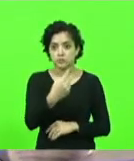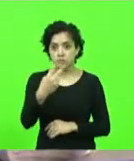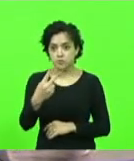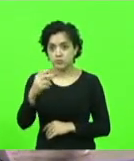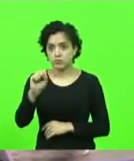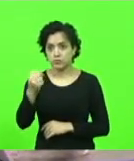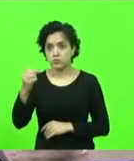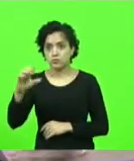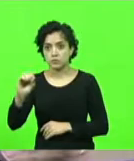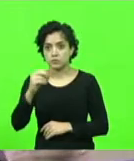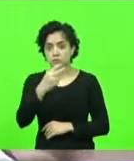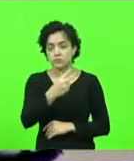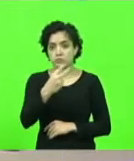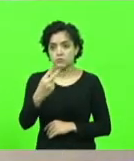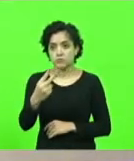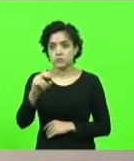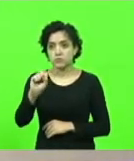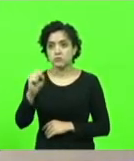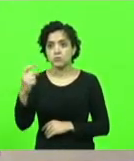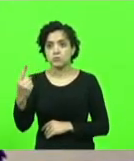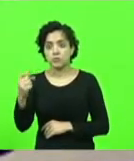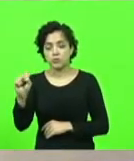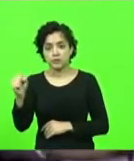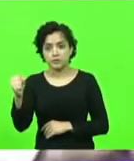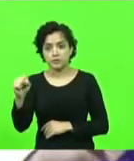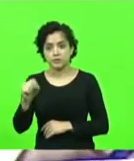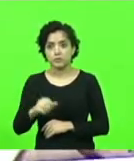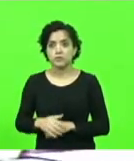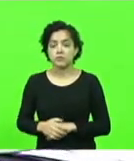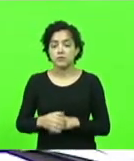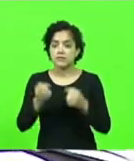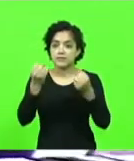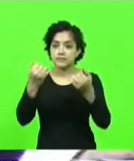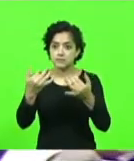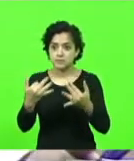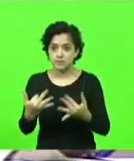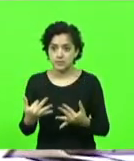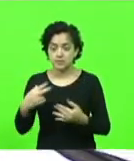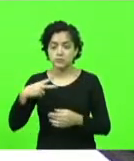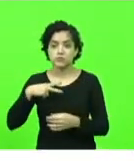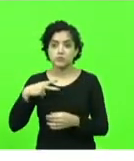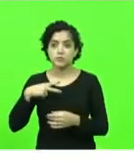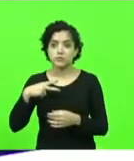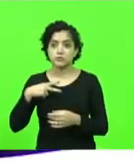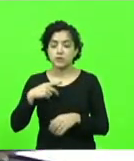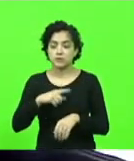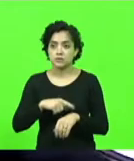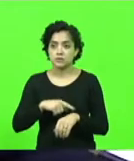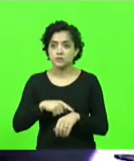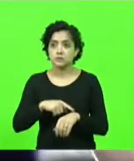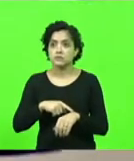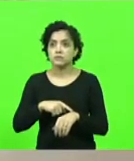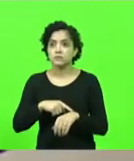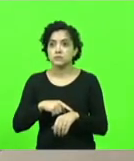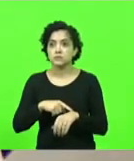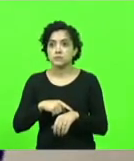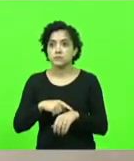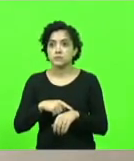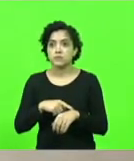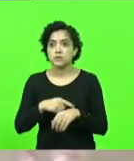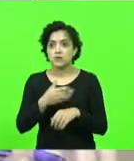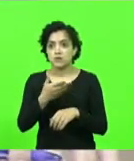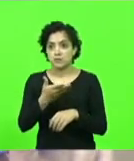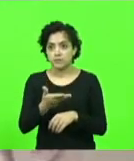2280 2281 8 em explicações pessoais e nós iremos